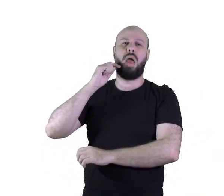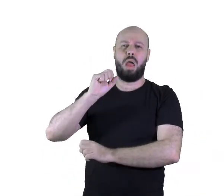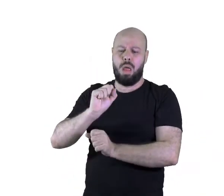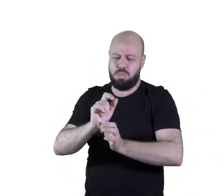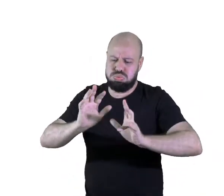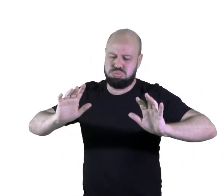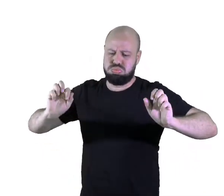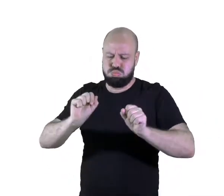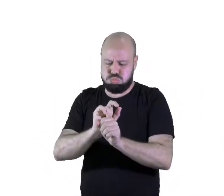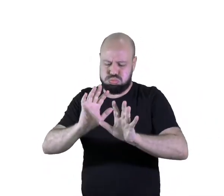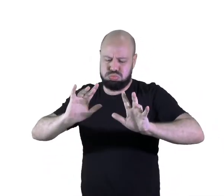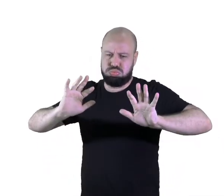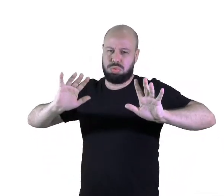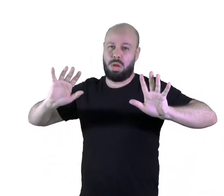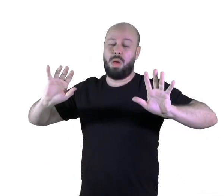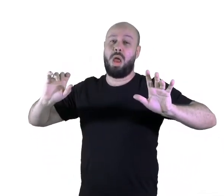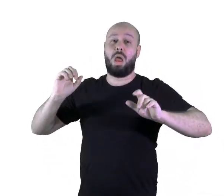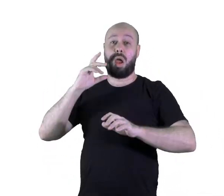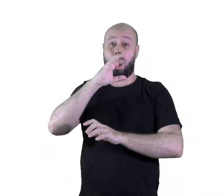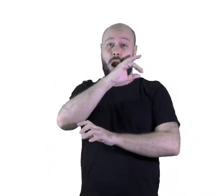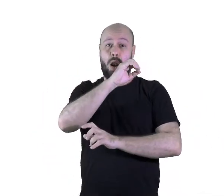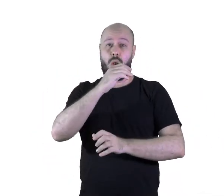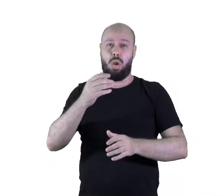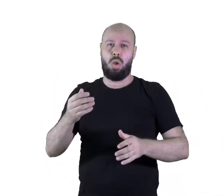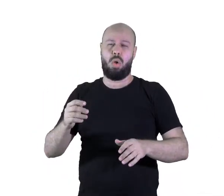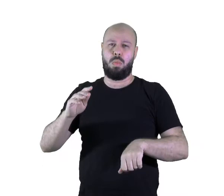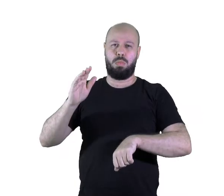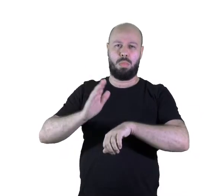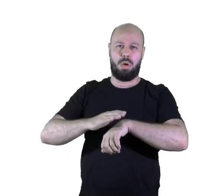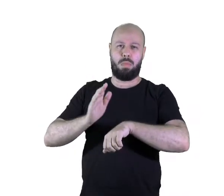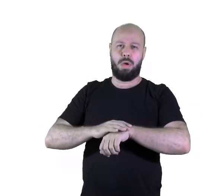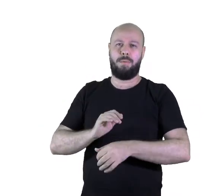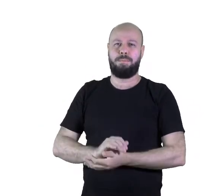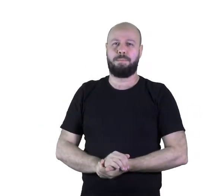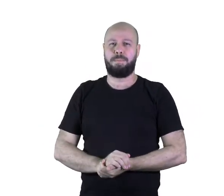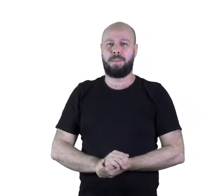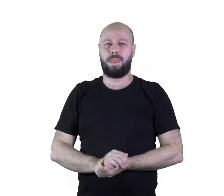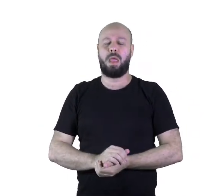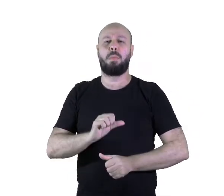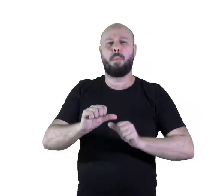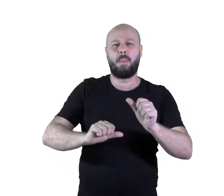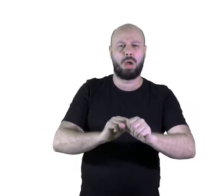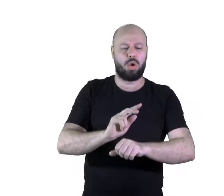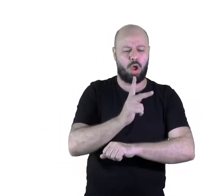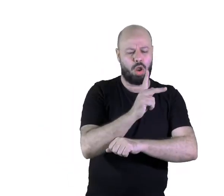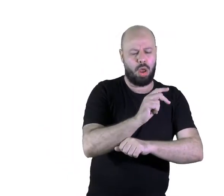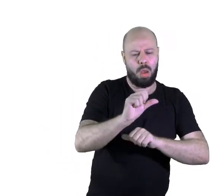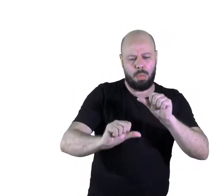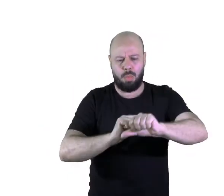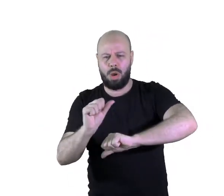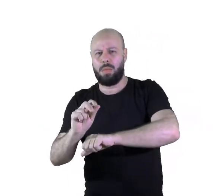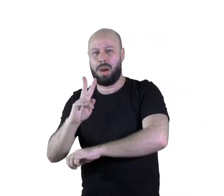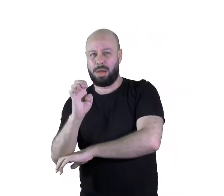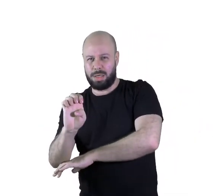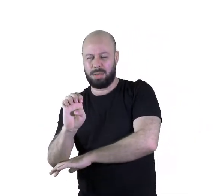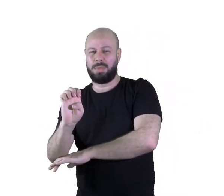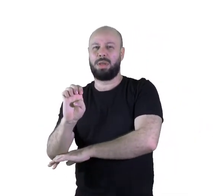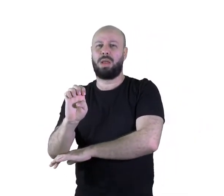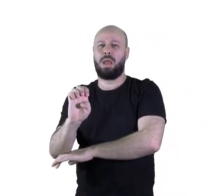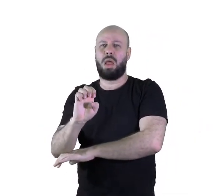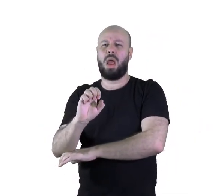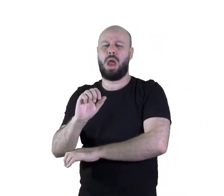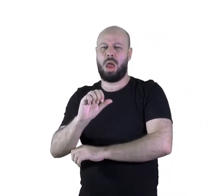calor. Então, essa geração de calor, essa transformação de hidrogênio em hélio, que faz com que